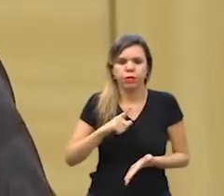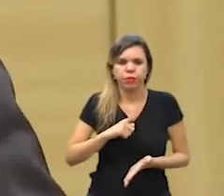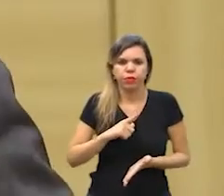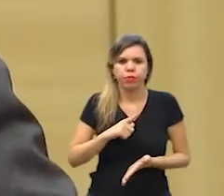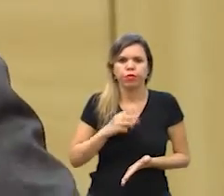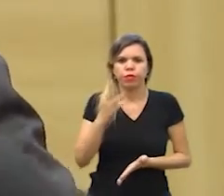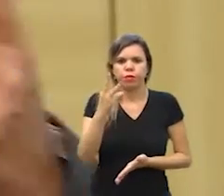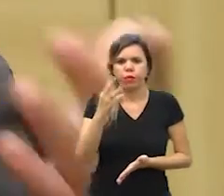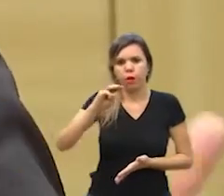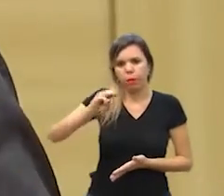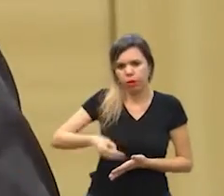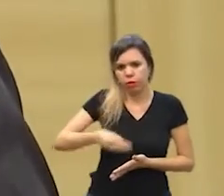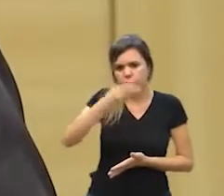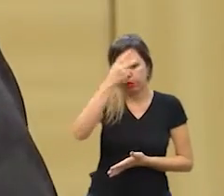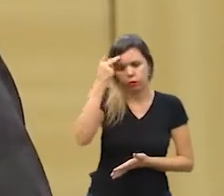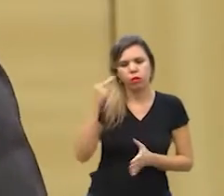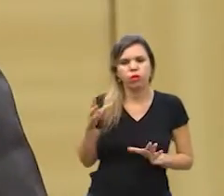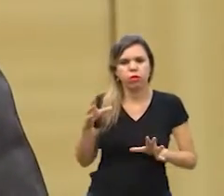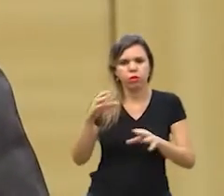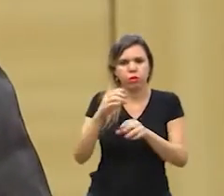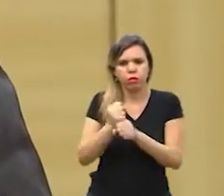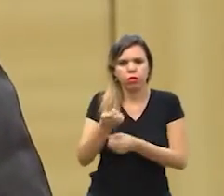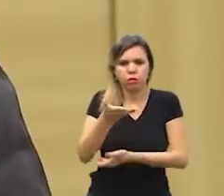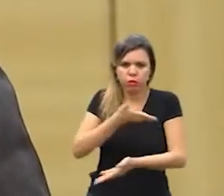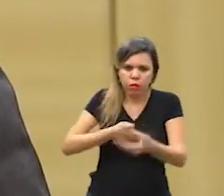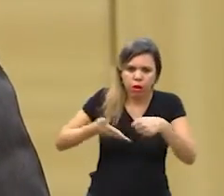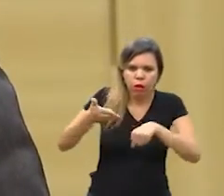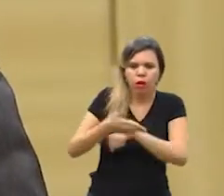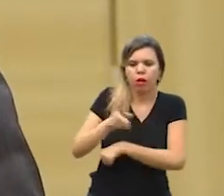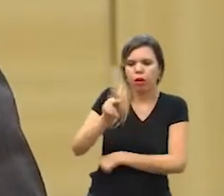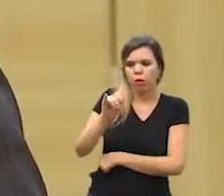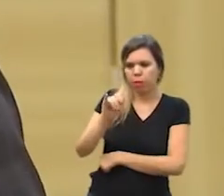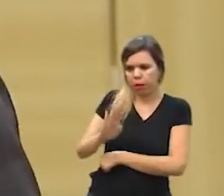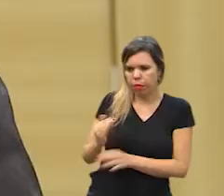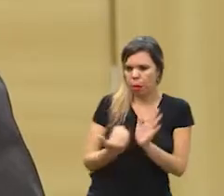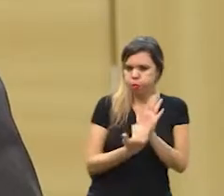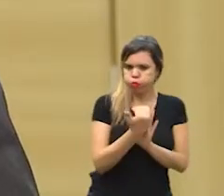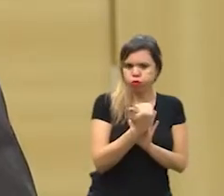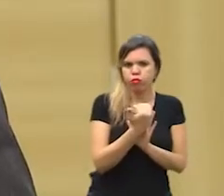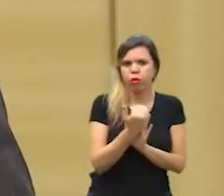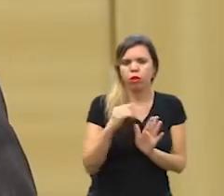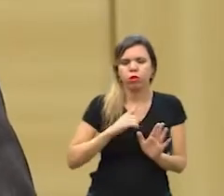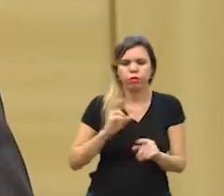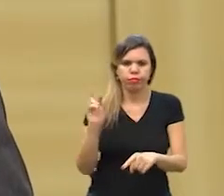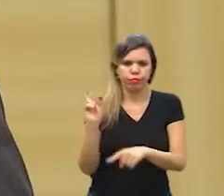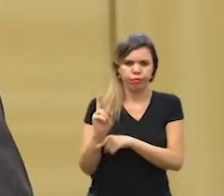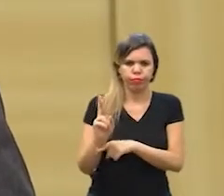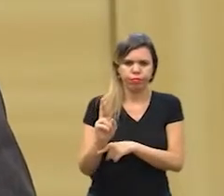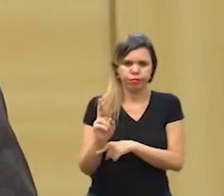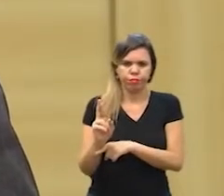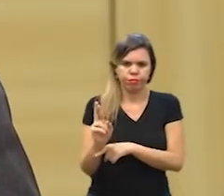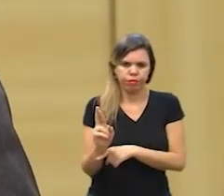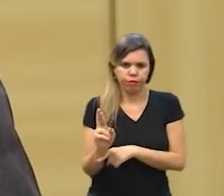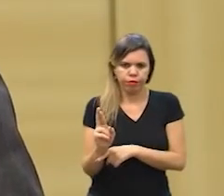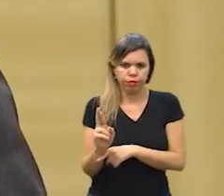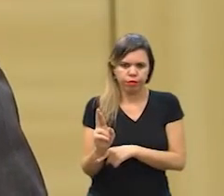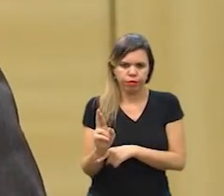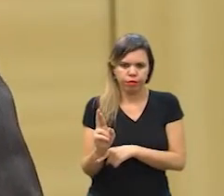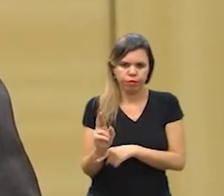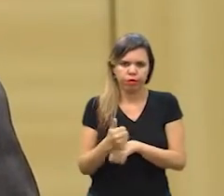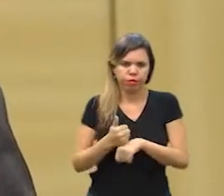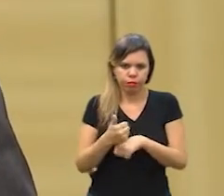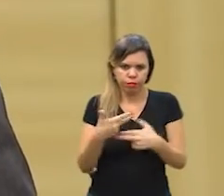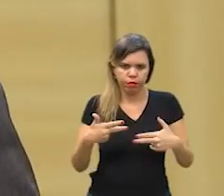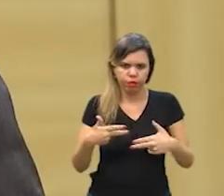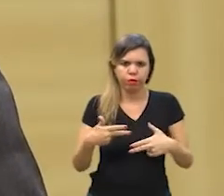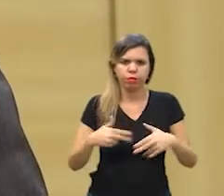verdade tem aí pelo menos mais de 3 milhões de pessoas envolvidas, um PIB altíssimo e que precisa ter uma representatividade